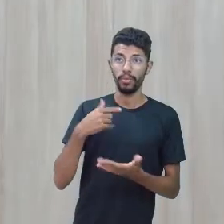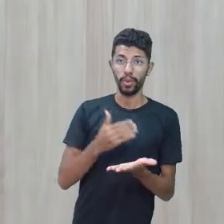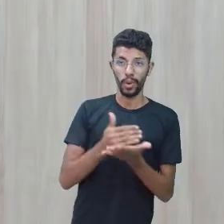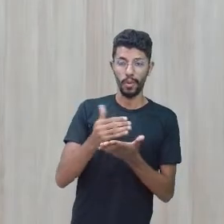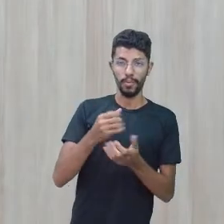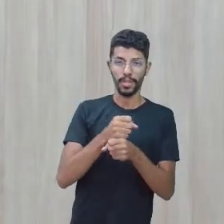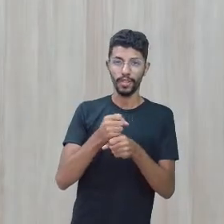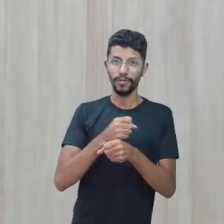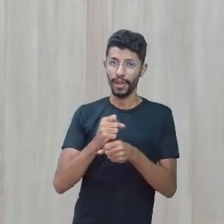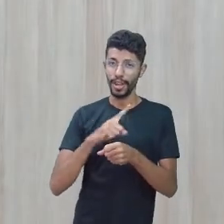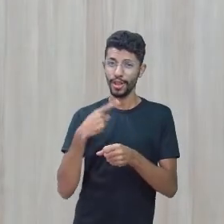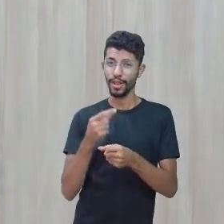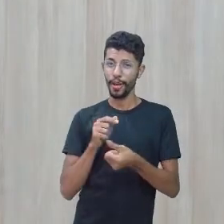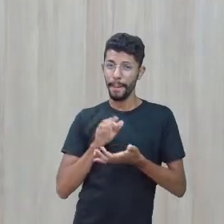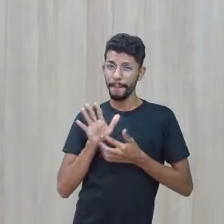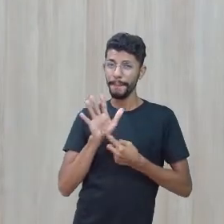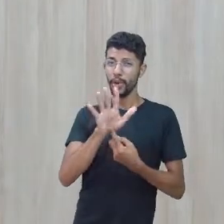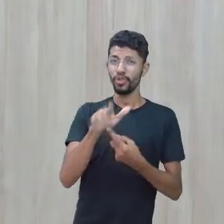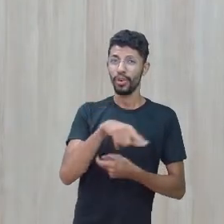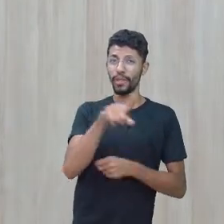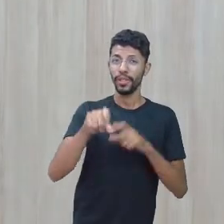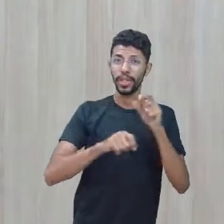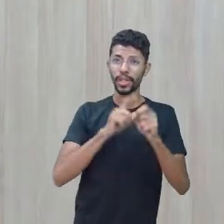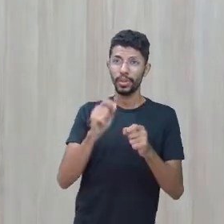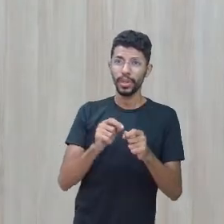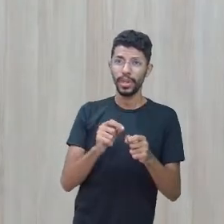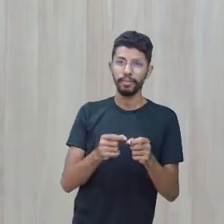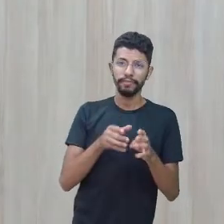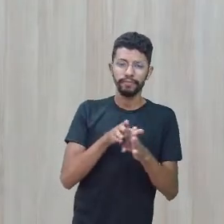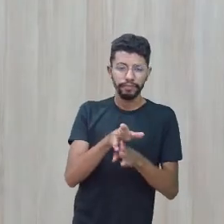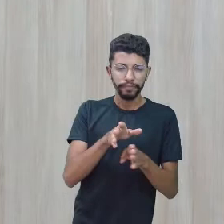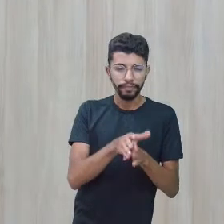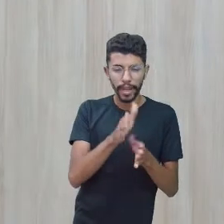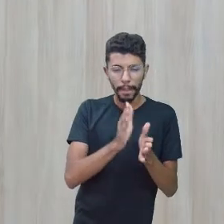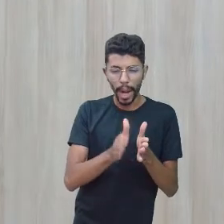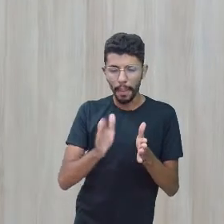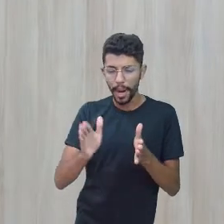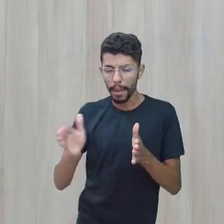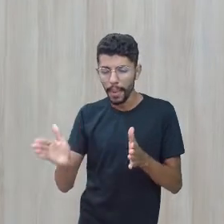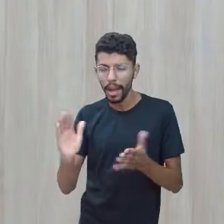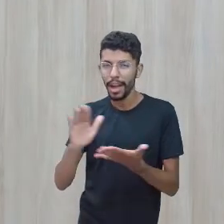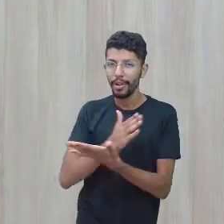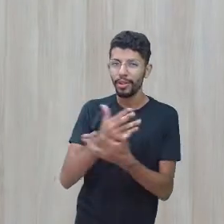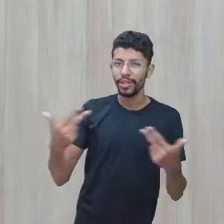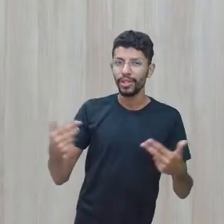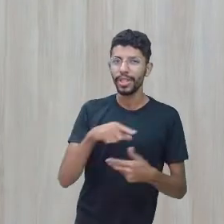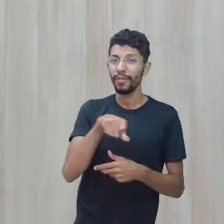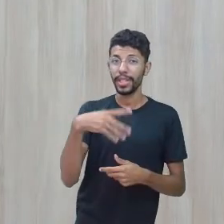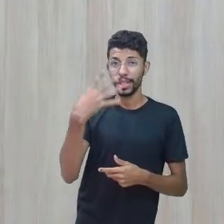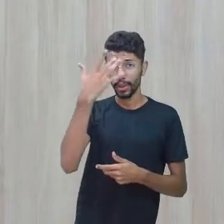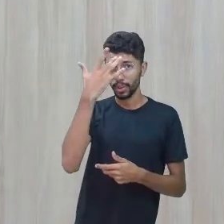muito a vocês o passo a passo de algumas coisas que vocês não sabem e que vocês vão